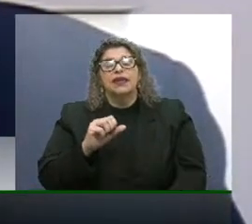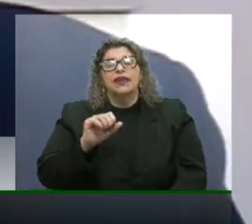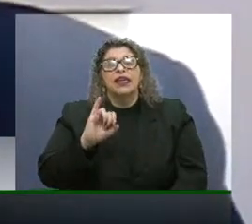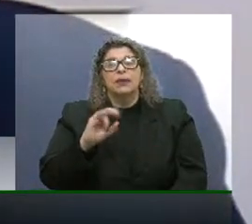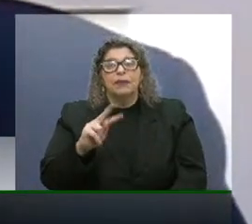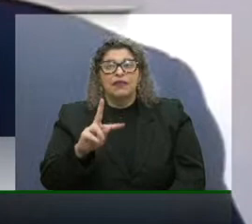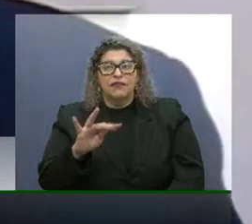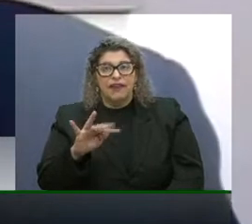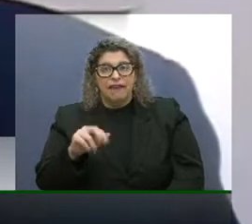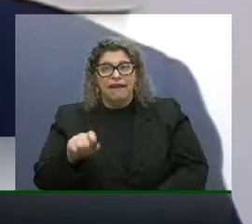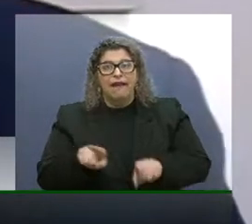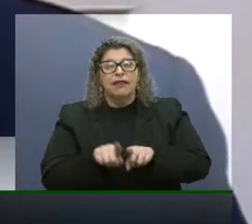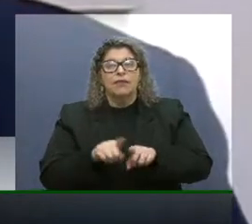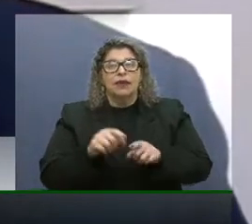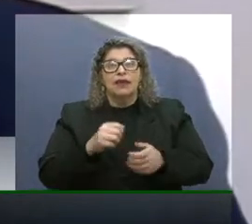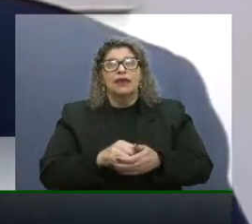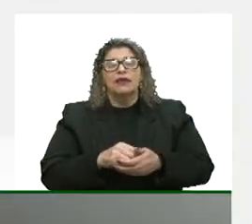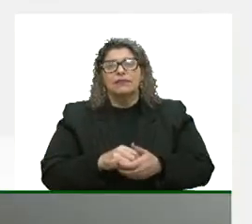automotores e IPVA,